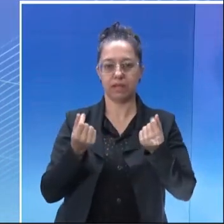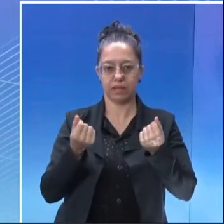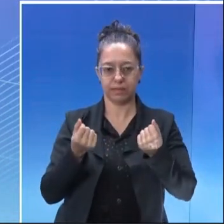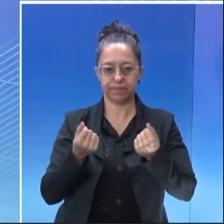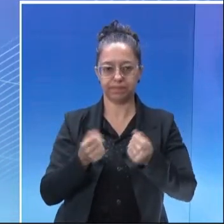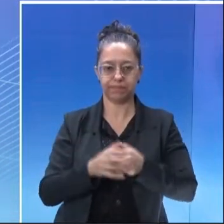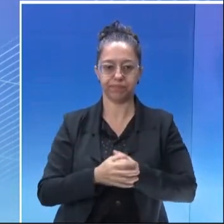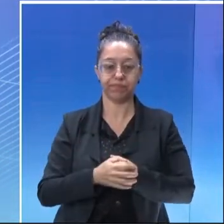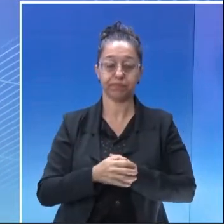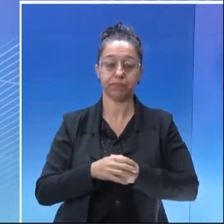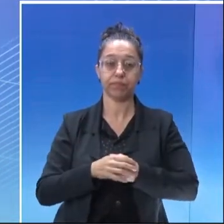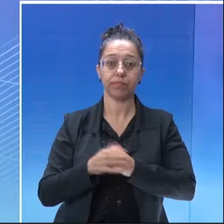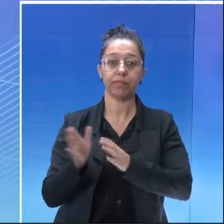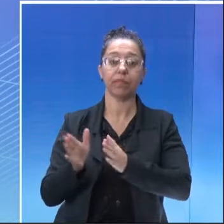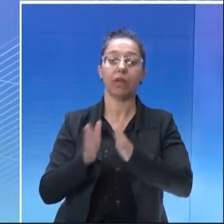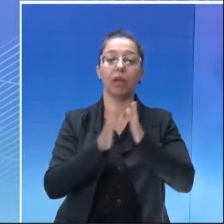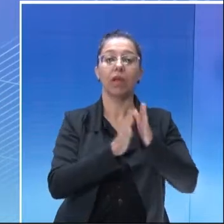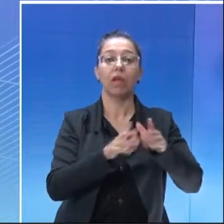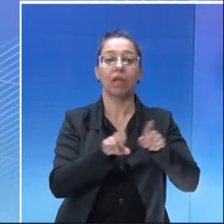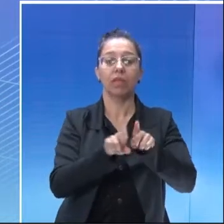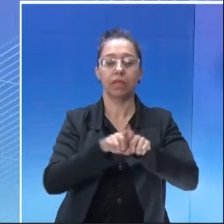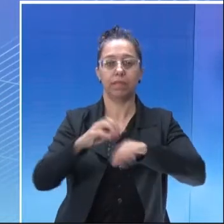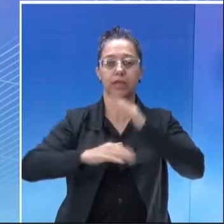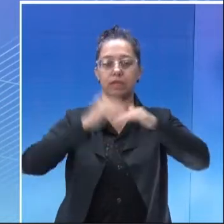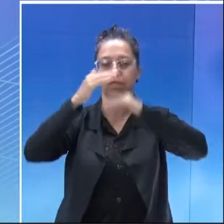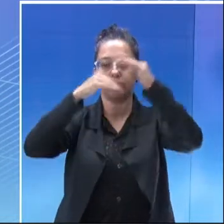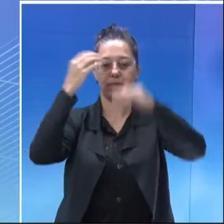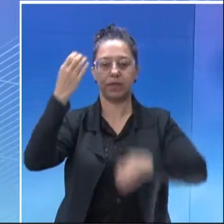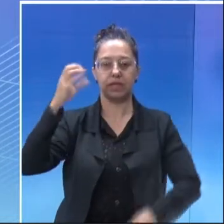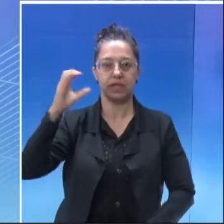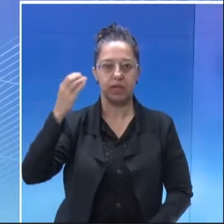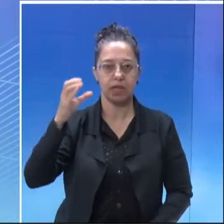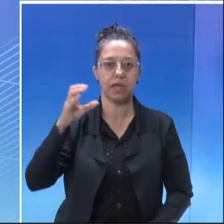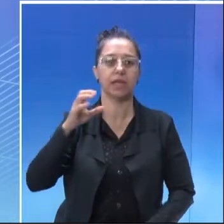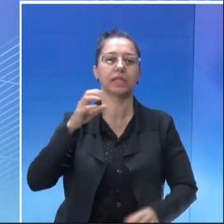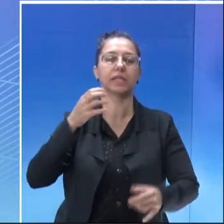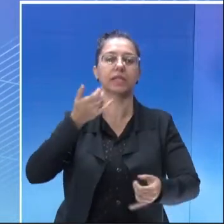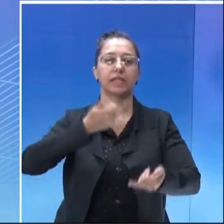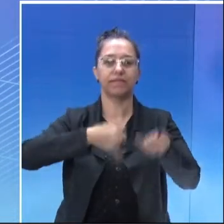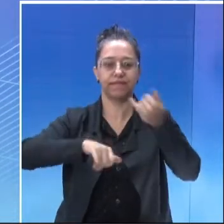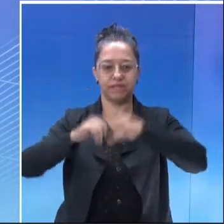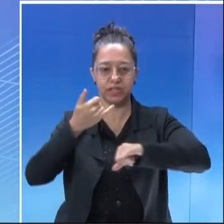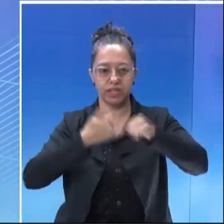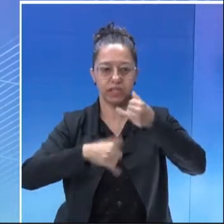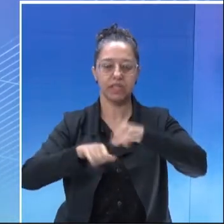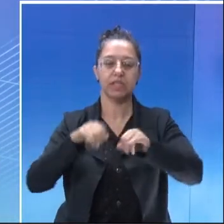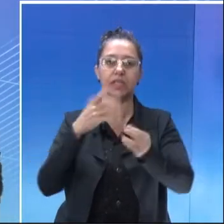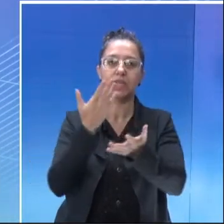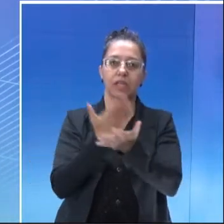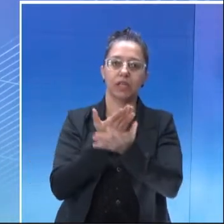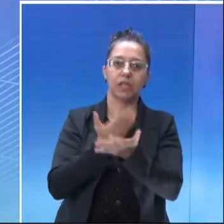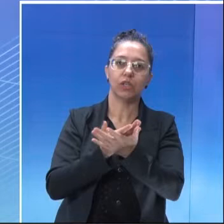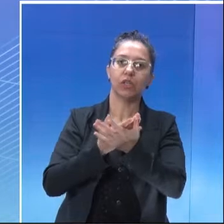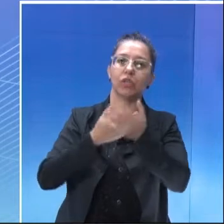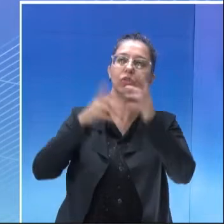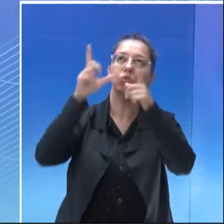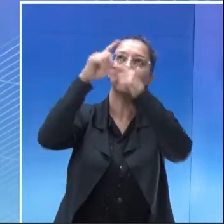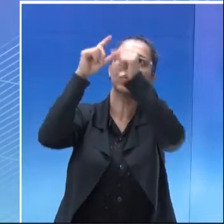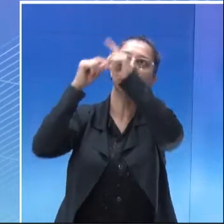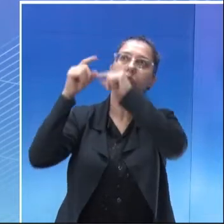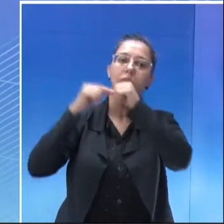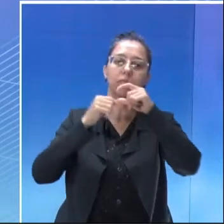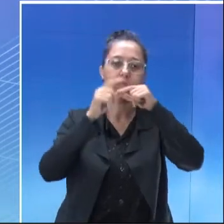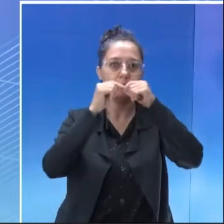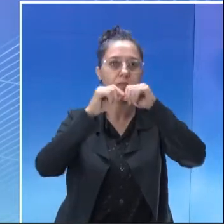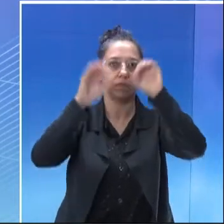Então nós vamos ter também o desenvolvimento de grandes ciências como a física e a astronomia. Então as